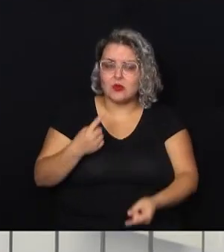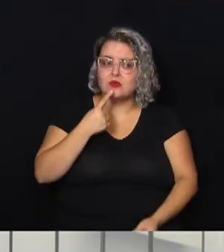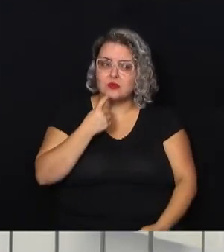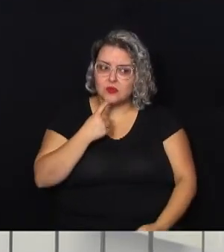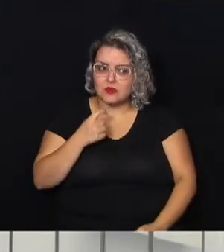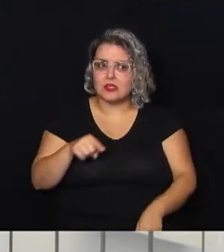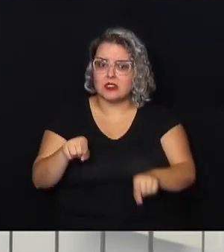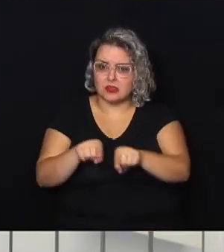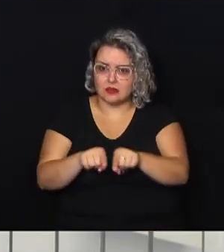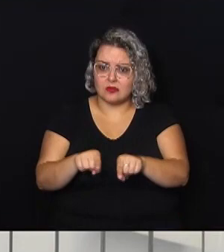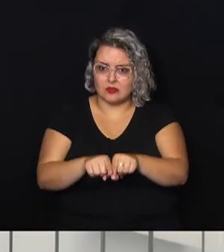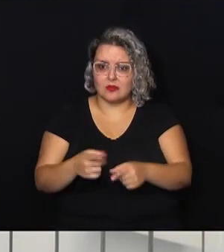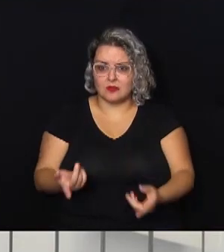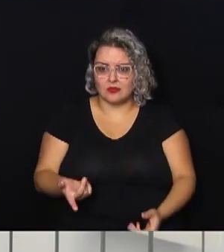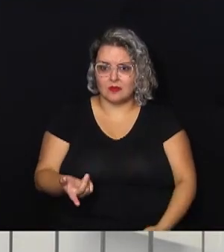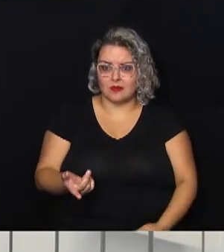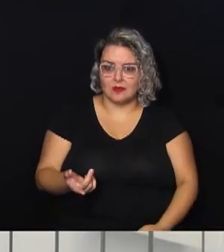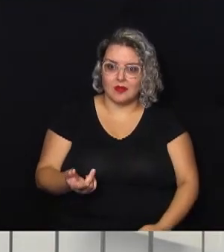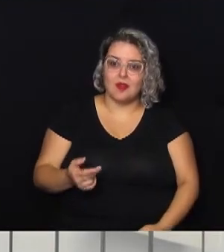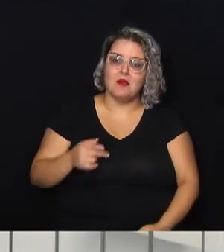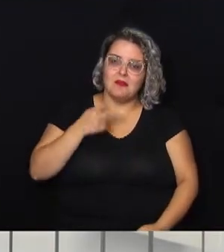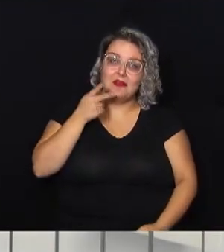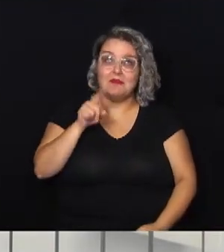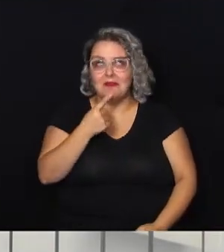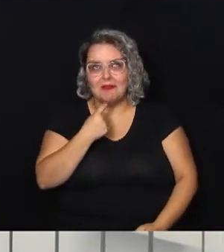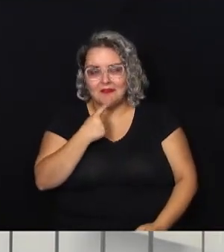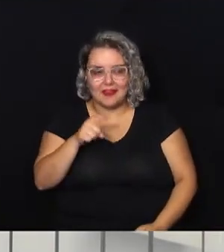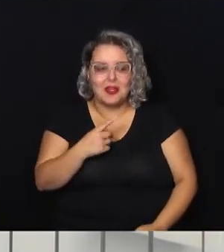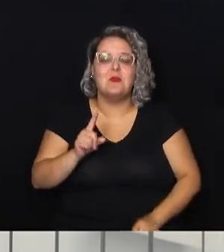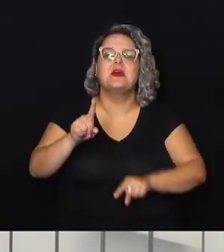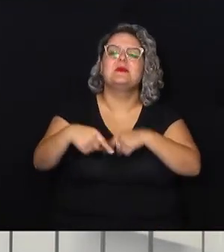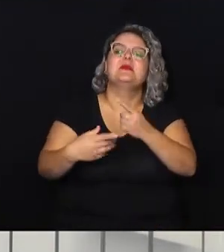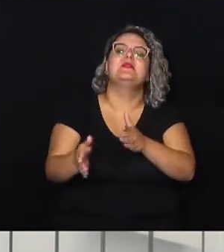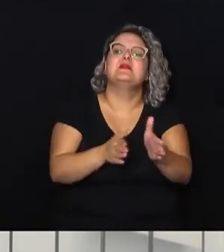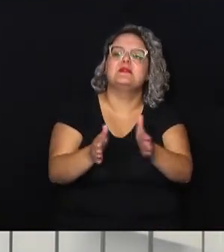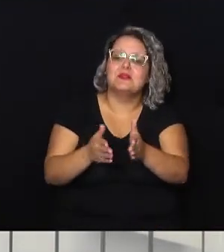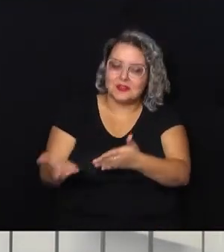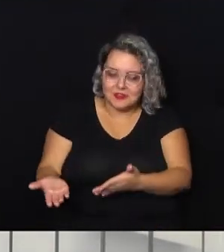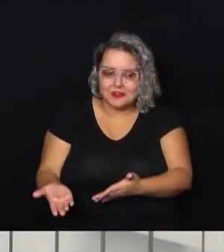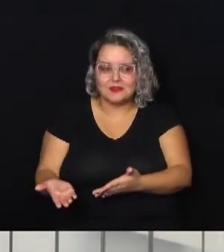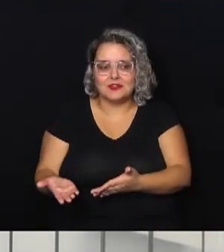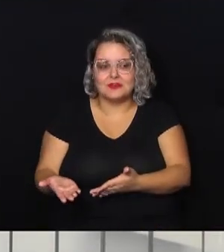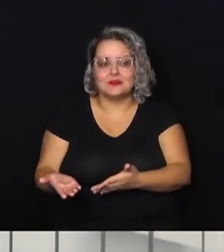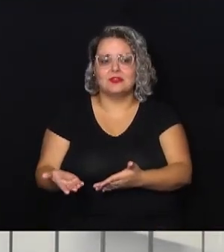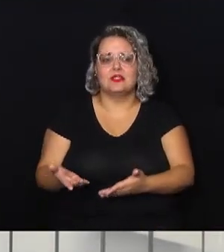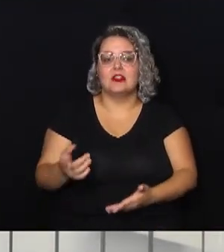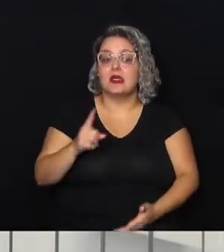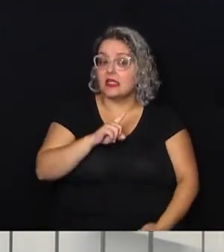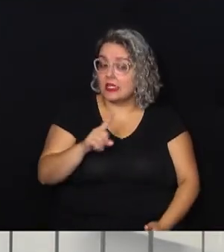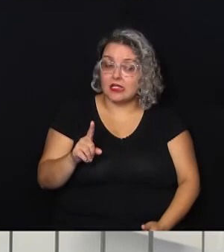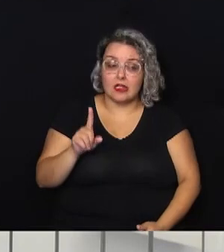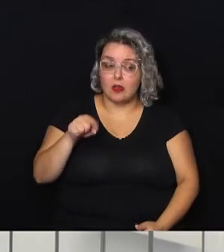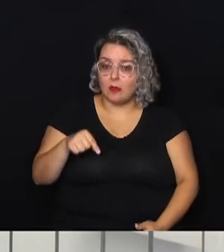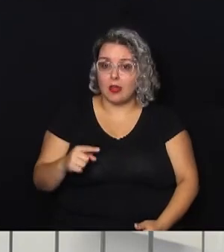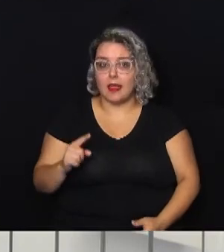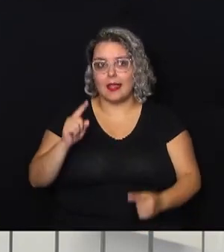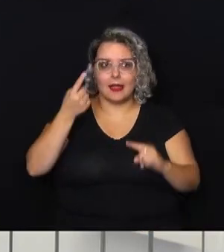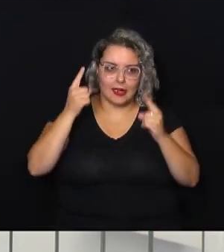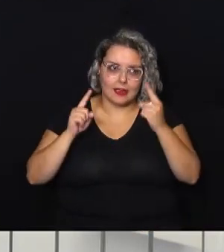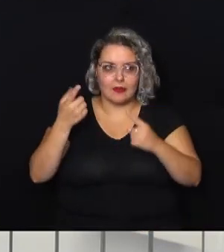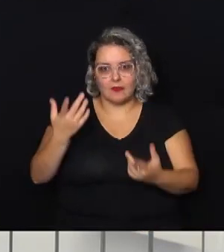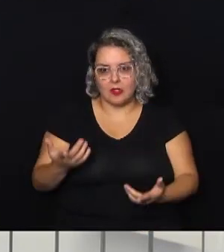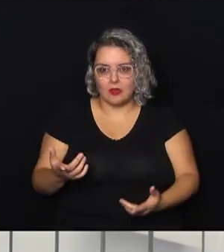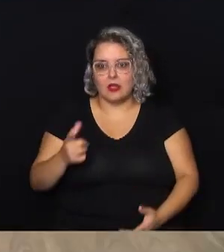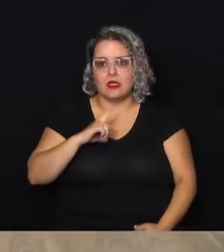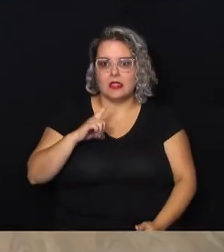Eu falei feriado porque é a força do hábito, mas para outros períodos em que não é considerado carnaval, mas que existe esse